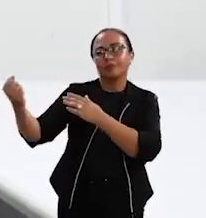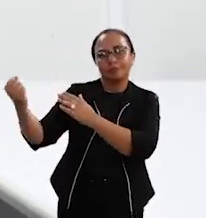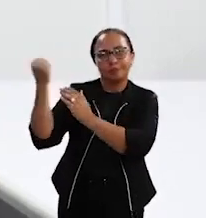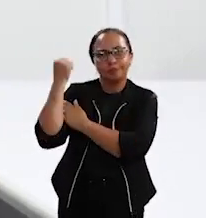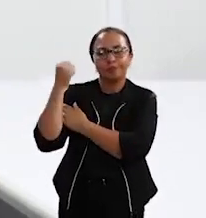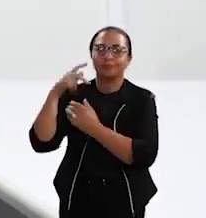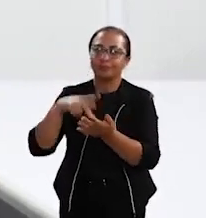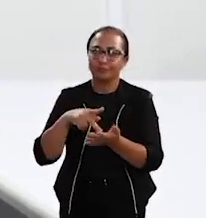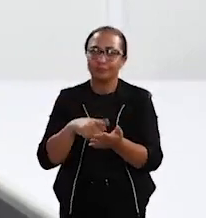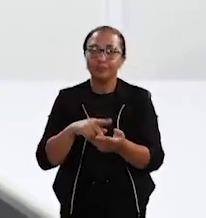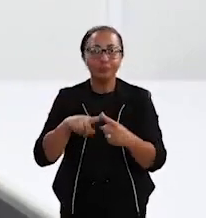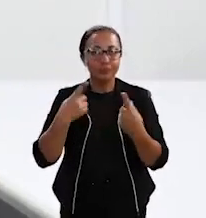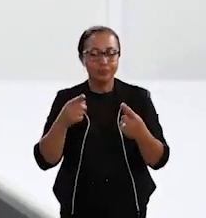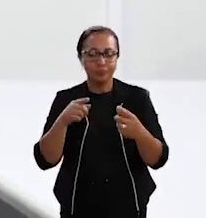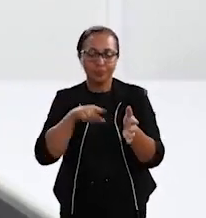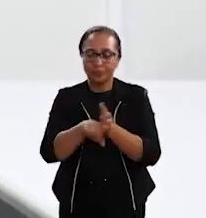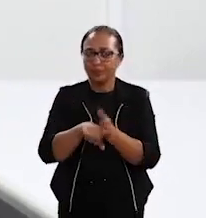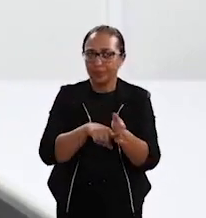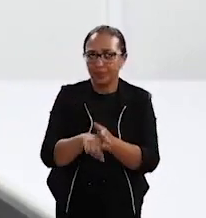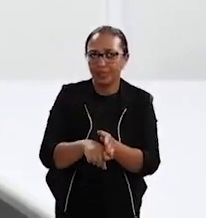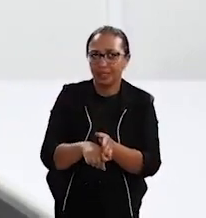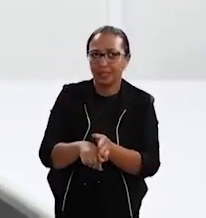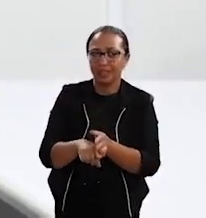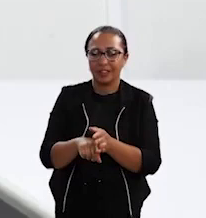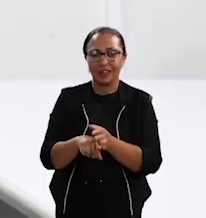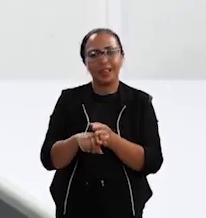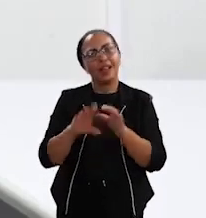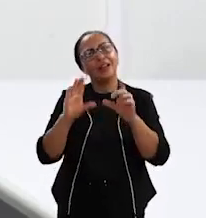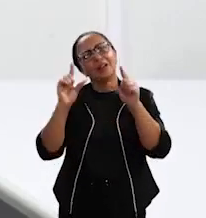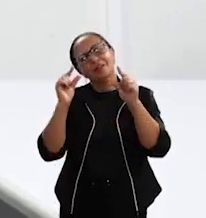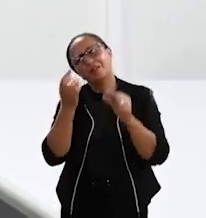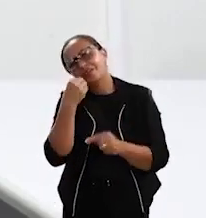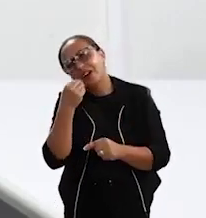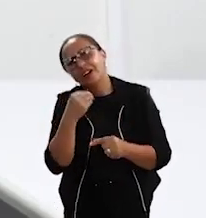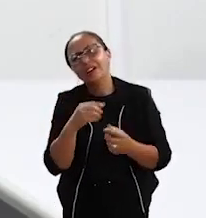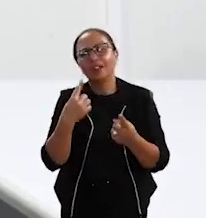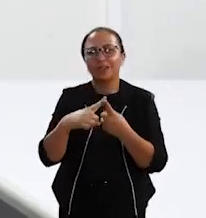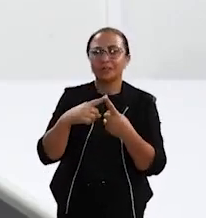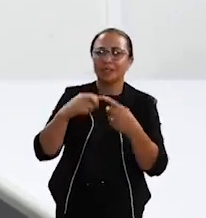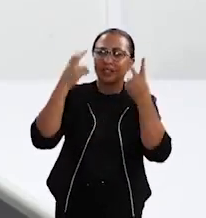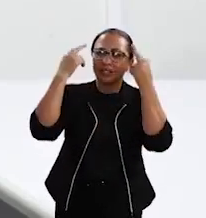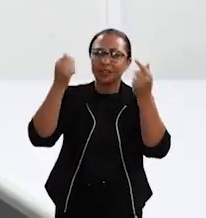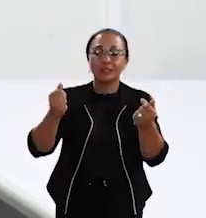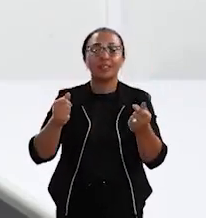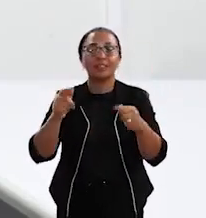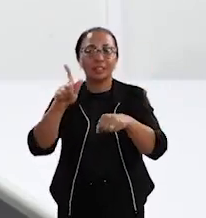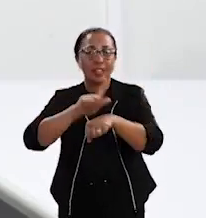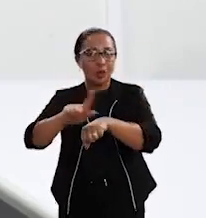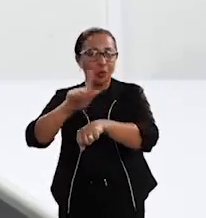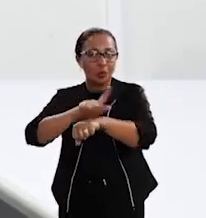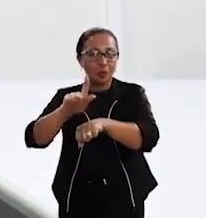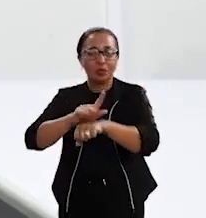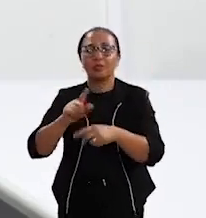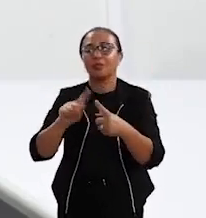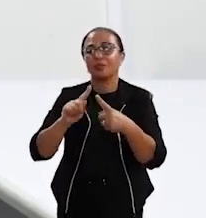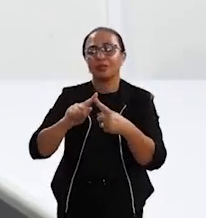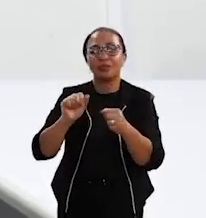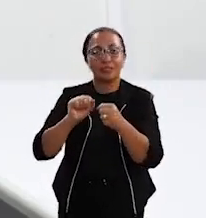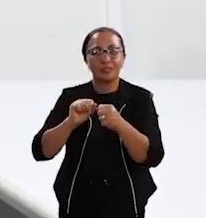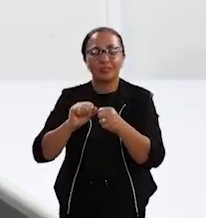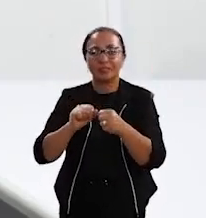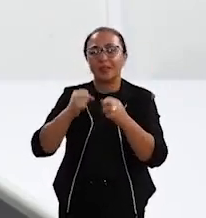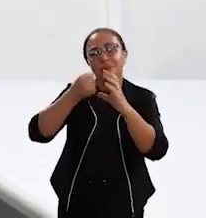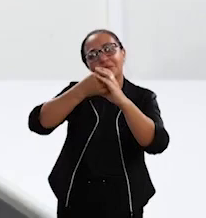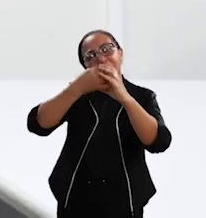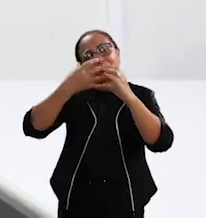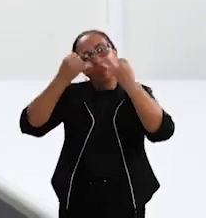verdade, mas a pesquisa era incipiente pela natureza, né? Uma pesquisa de graduação, a gente fazia